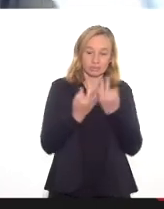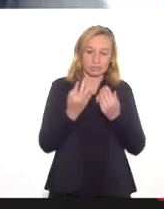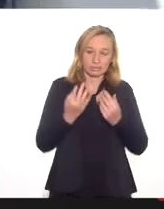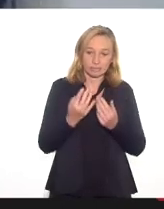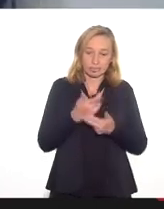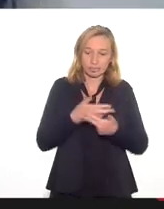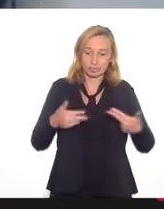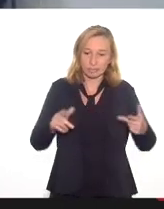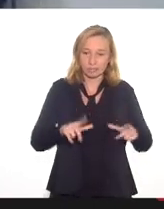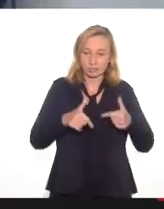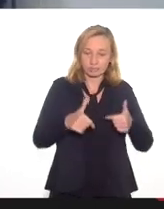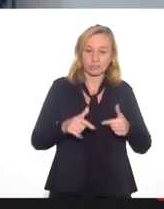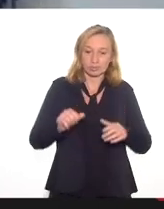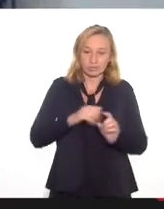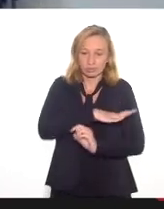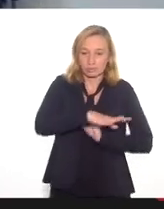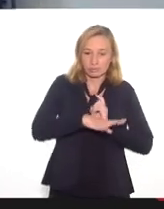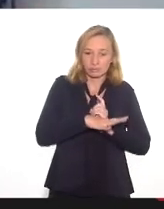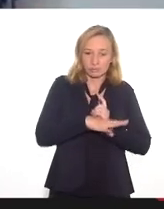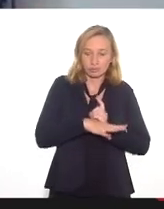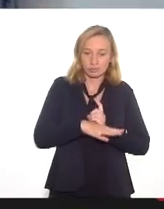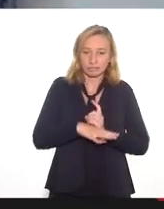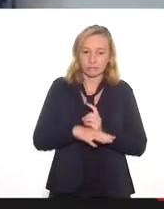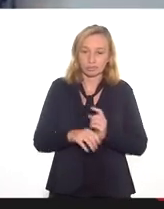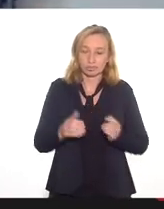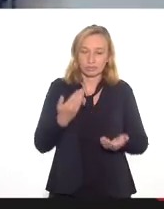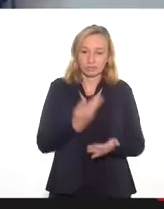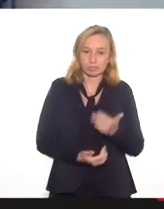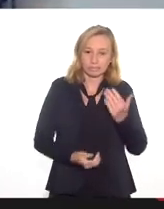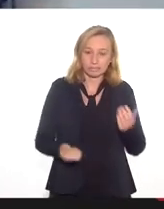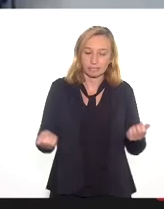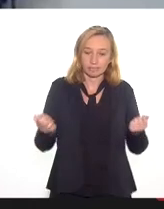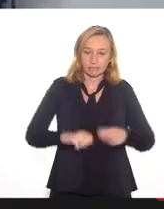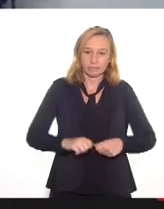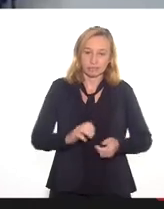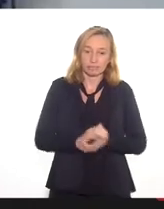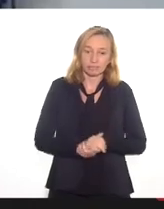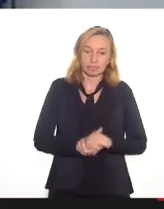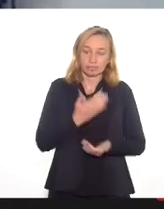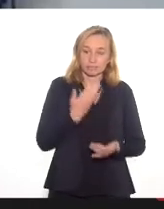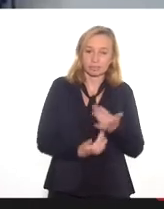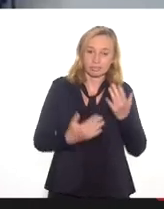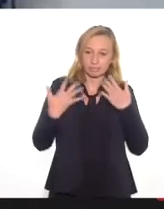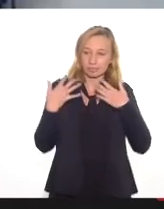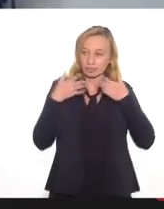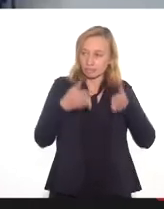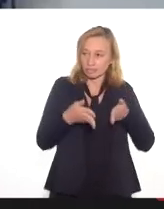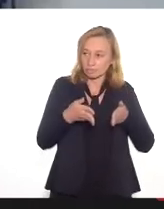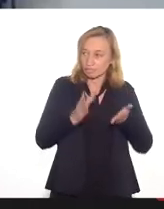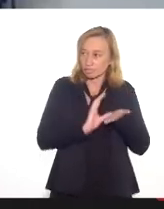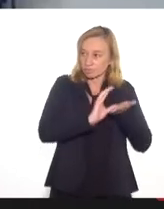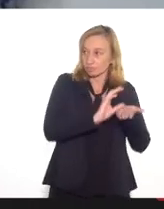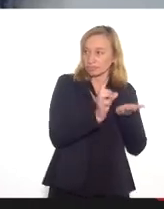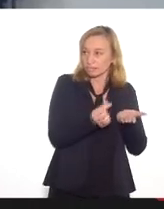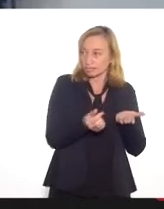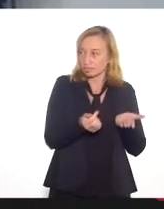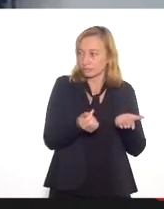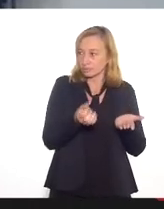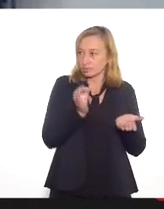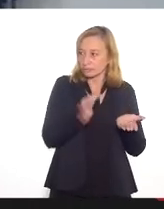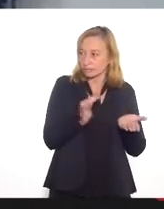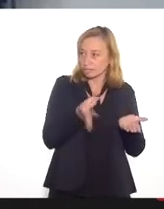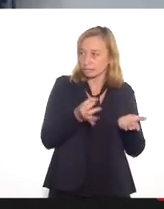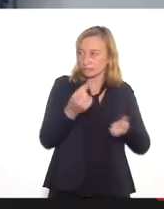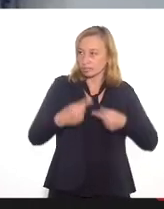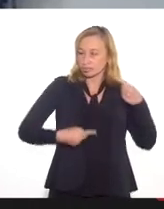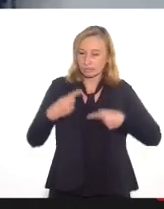porque você perde capacidade você perde concentração de recursos justamente em